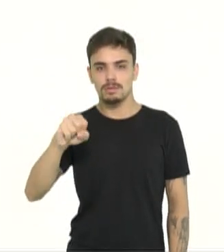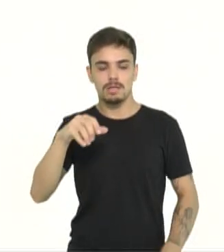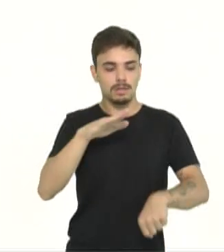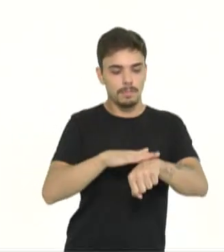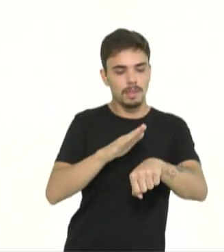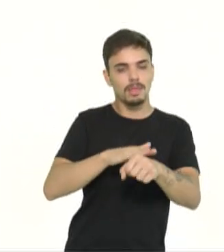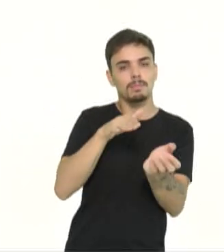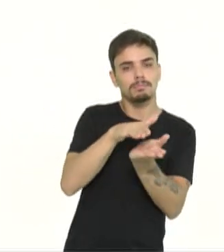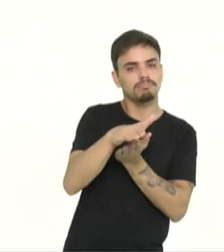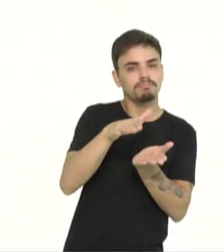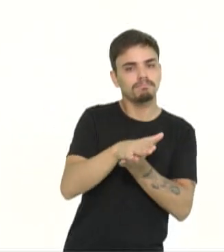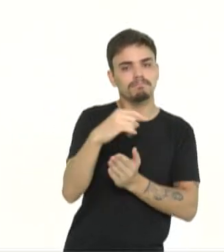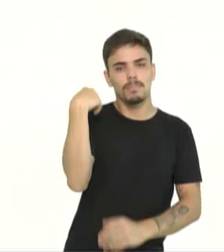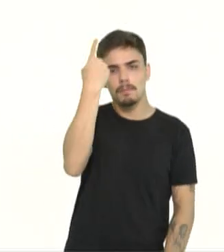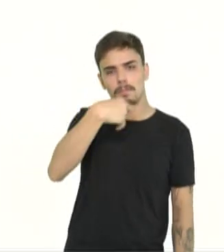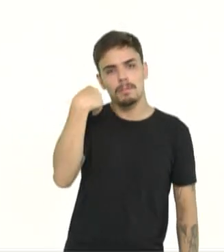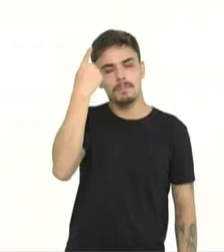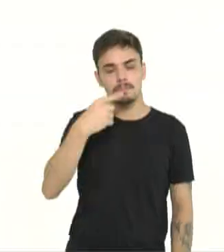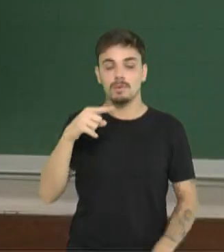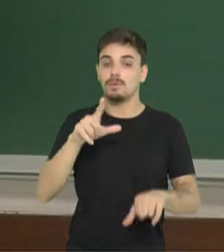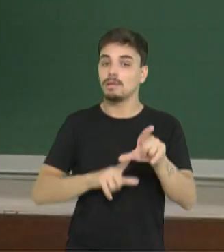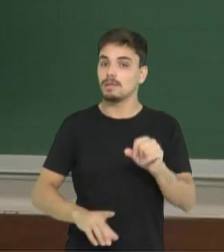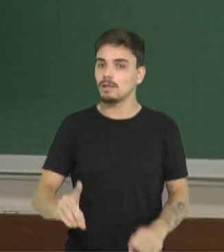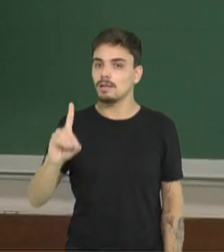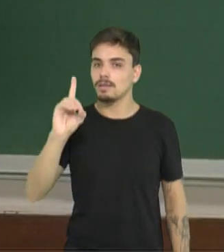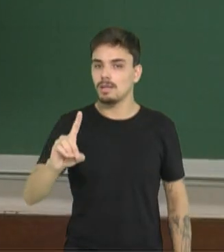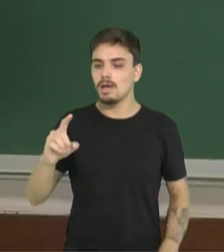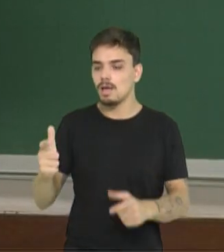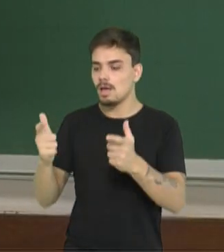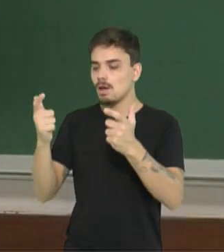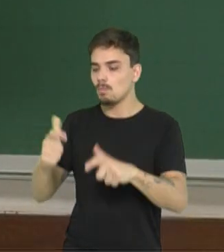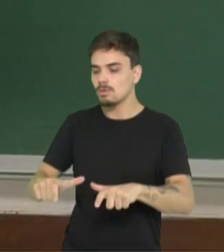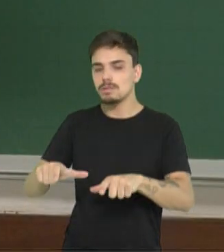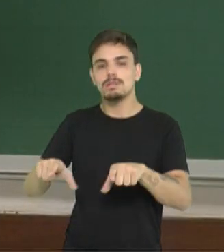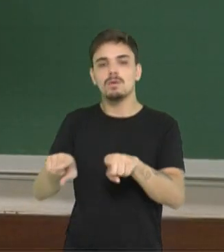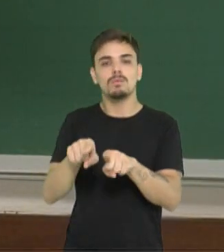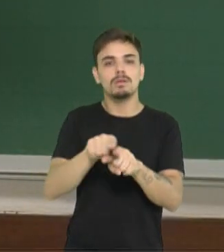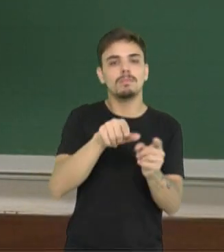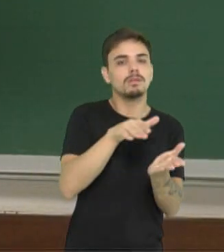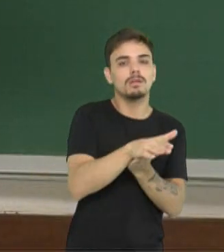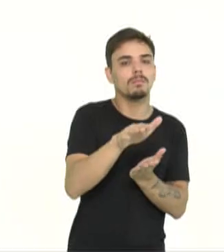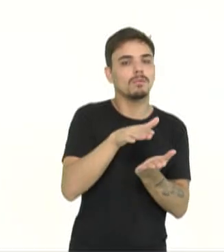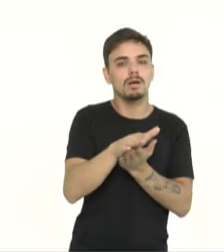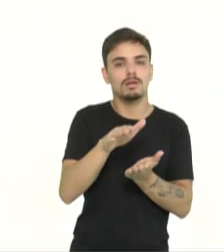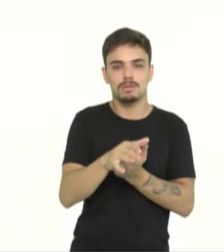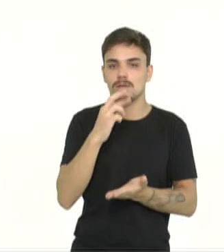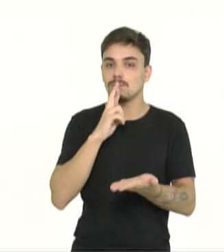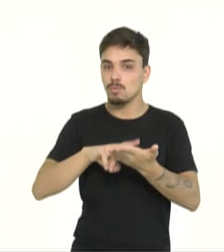seria a opção D, a sua posição e o tempo gasto? E então?